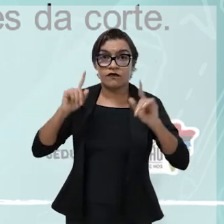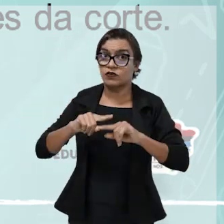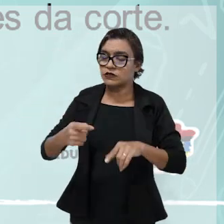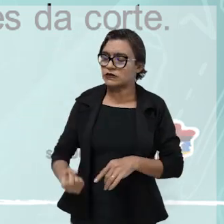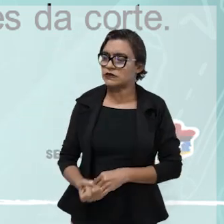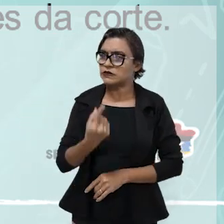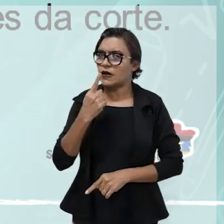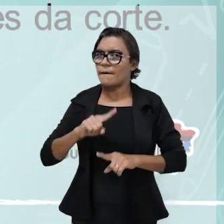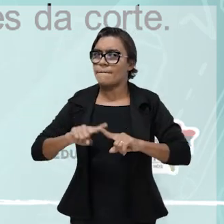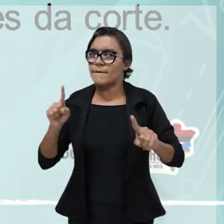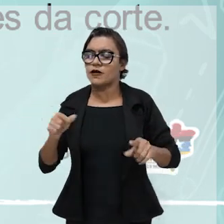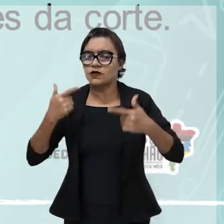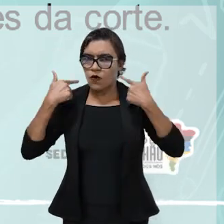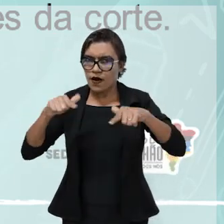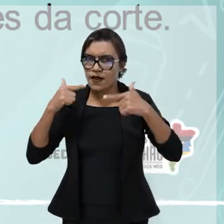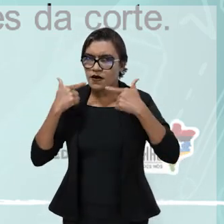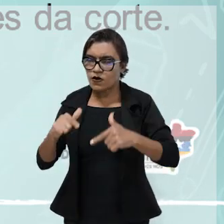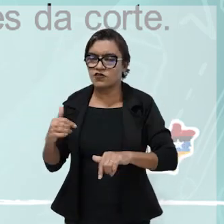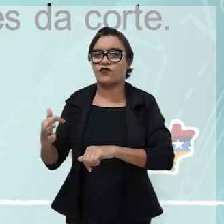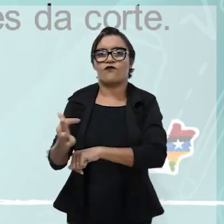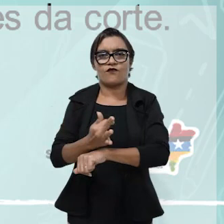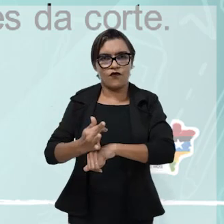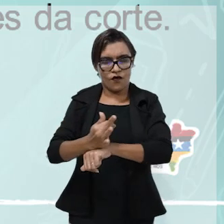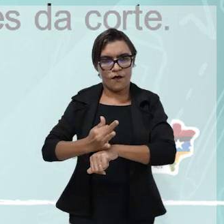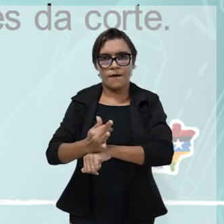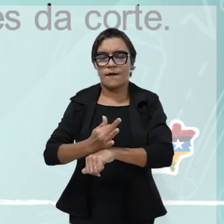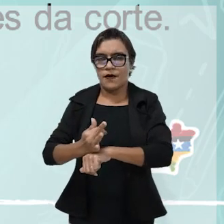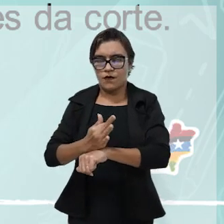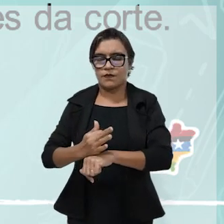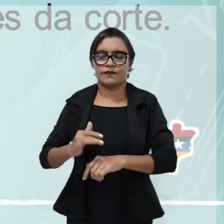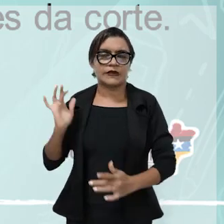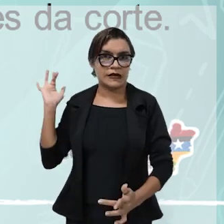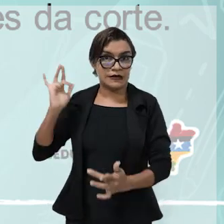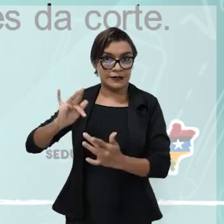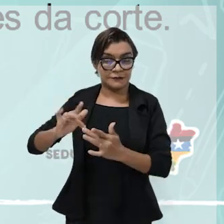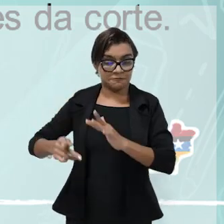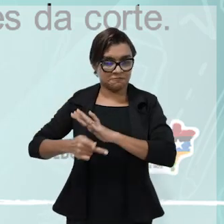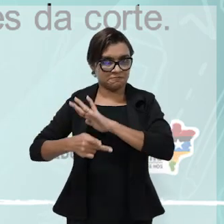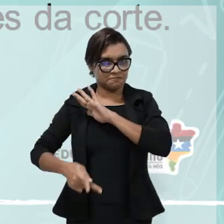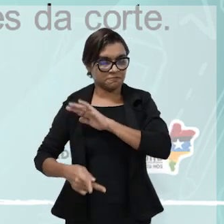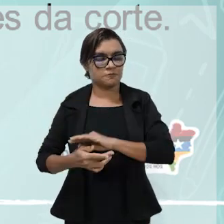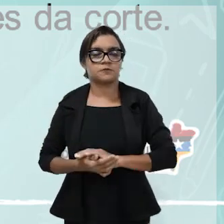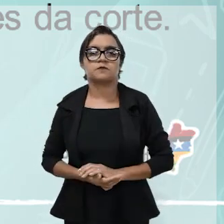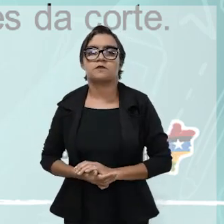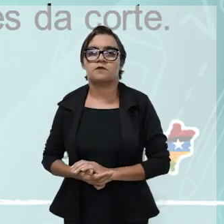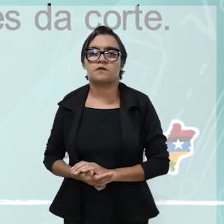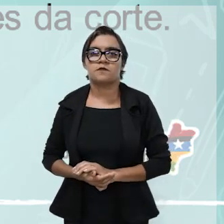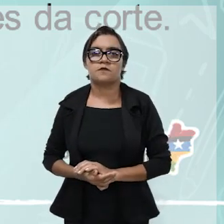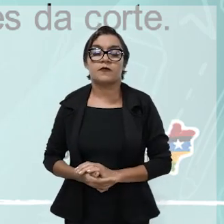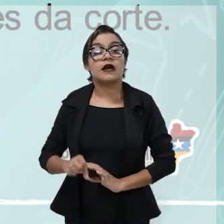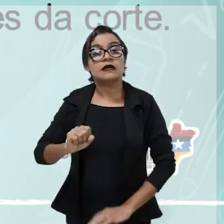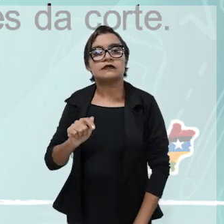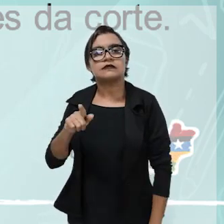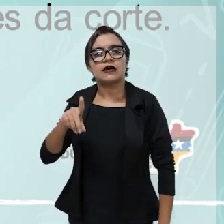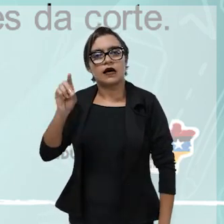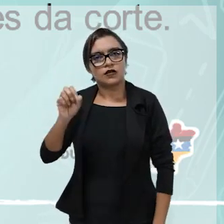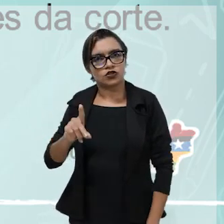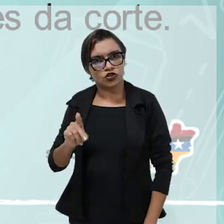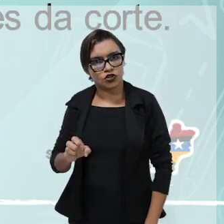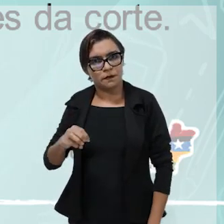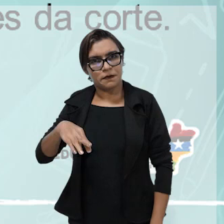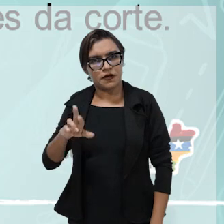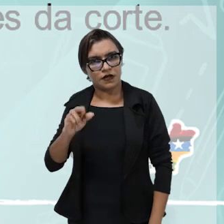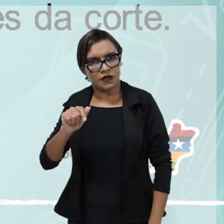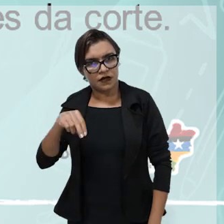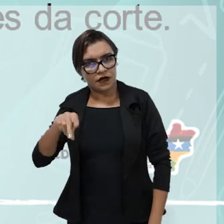porque trata-se de uma linguagem muito formal, bastante clássica. Sá de Miranda incorporou a nova poética renascentista